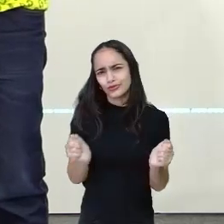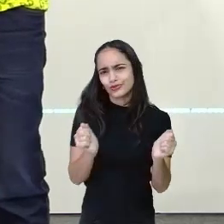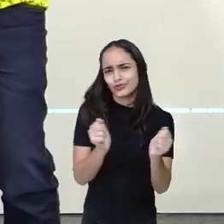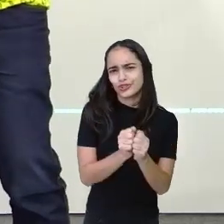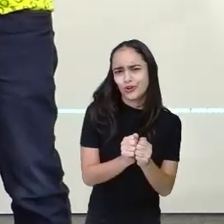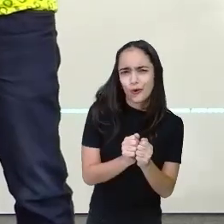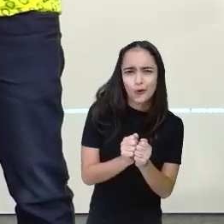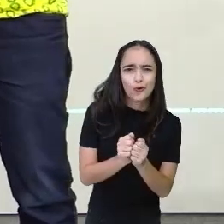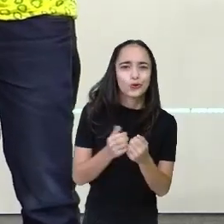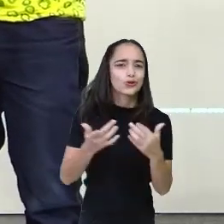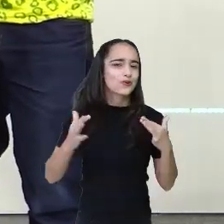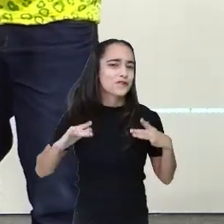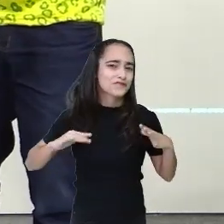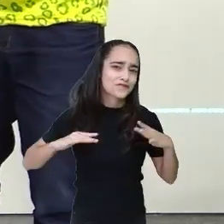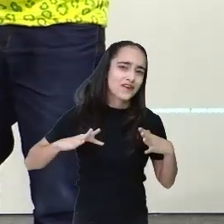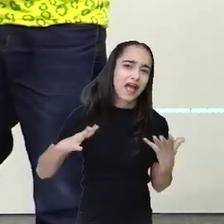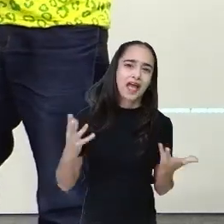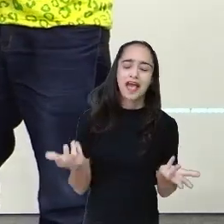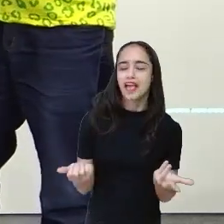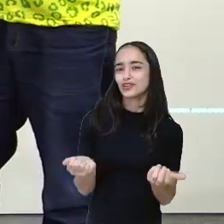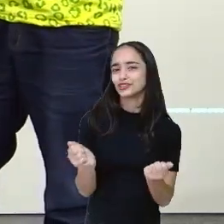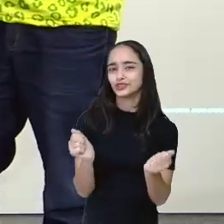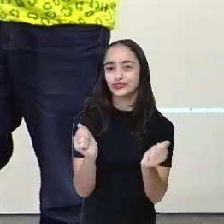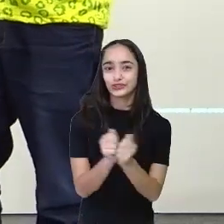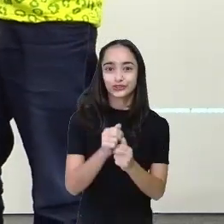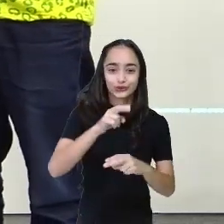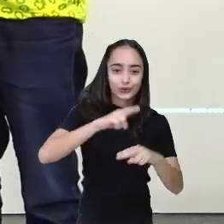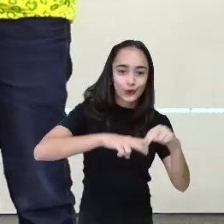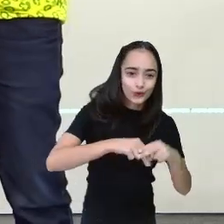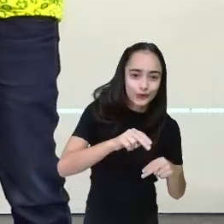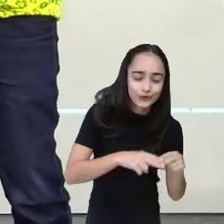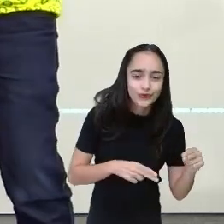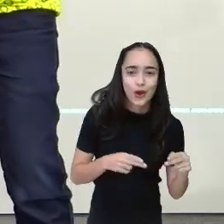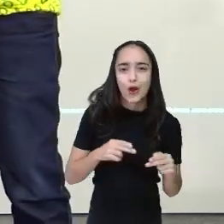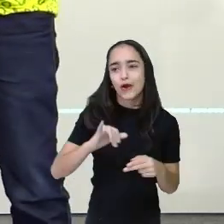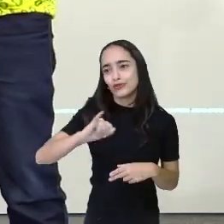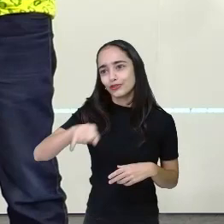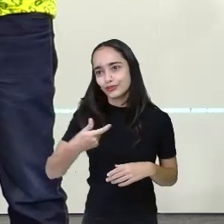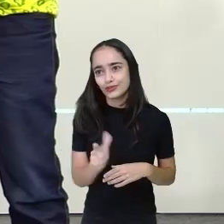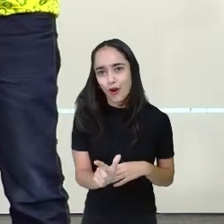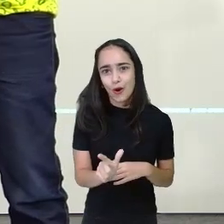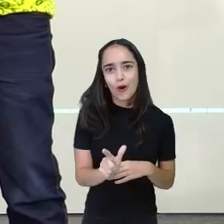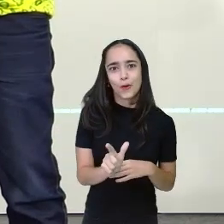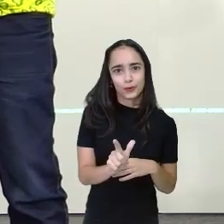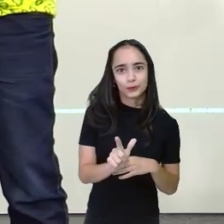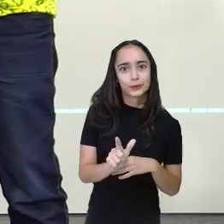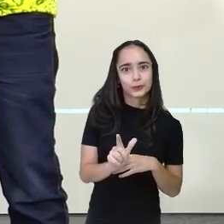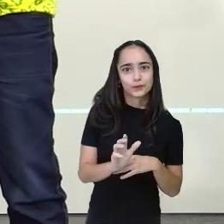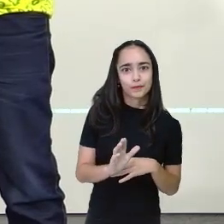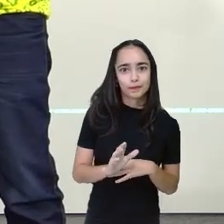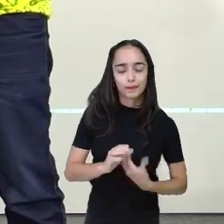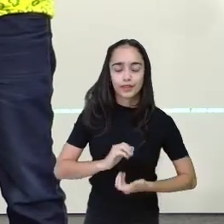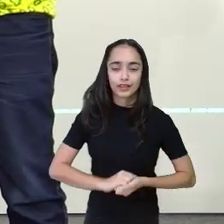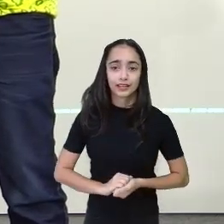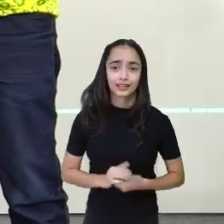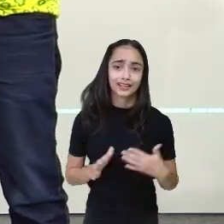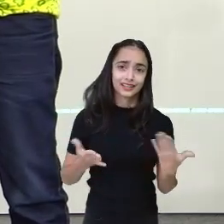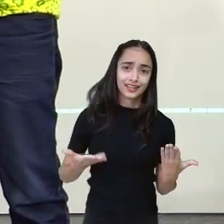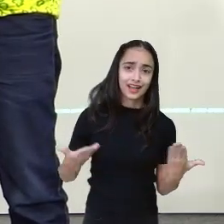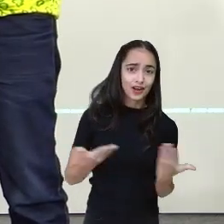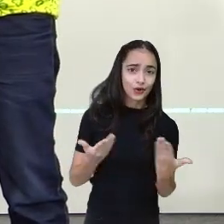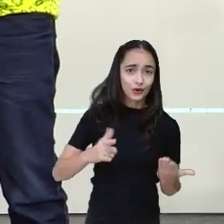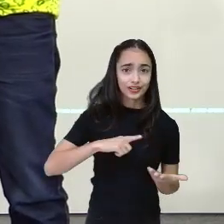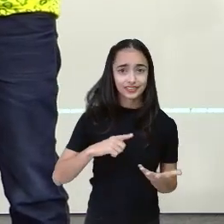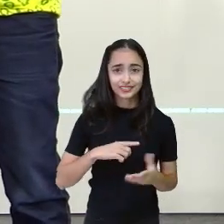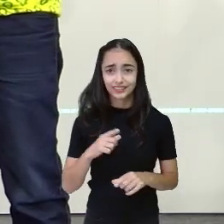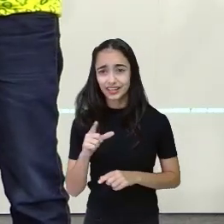junino. Férias, aqui não é? Isso, é verdade. Está todo mundo em casa assistindo a Copa do Isso. Mundo. E nesse período aí tá meio que todo mundo meio